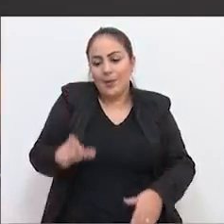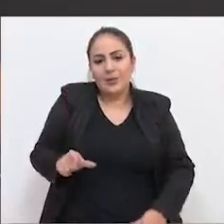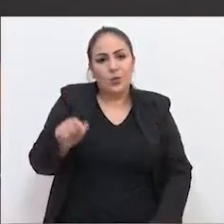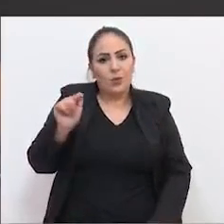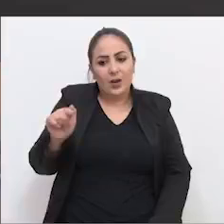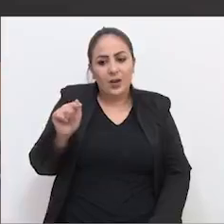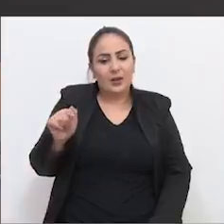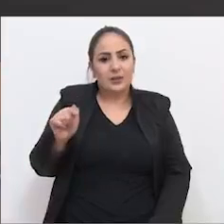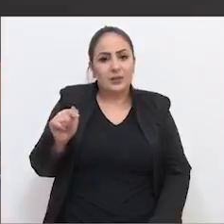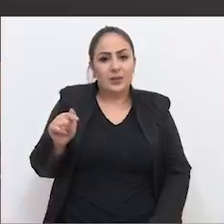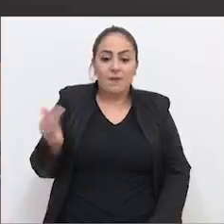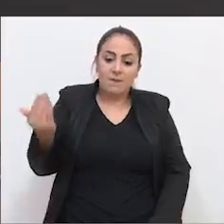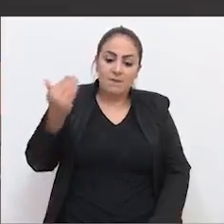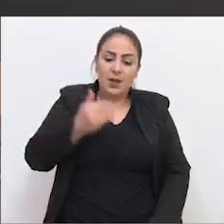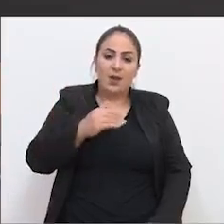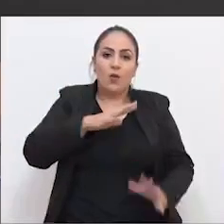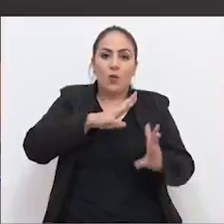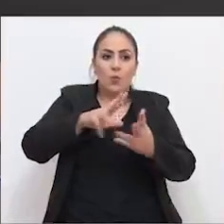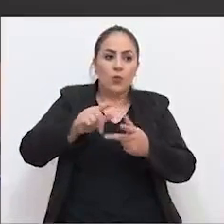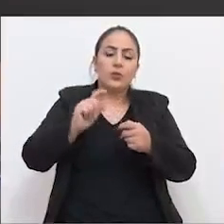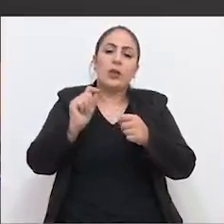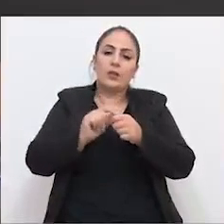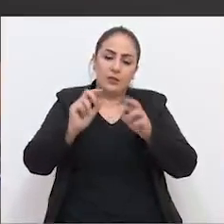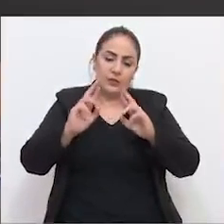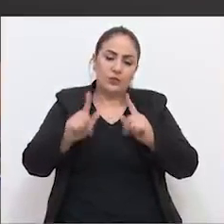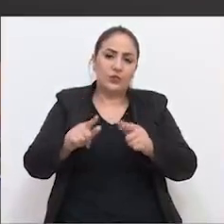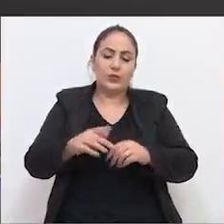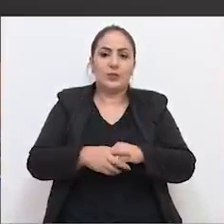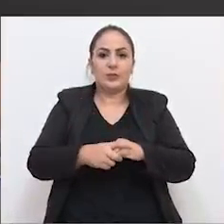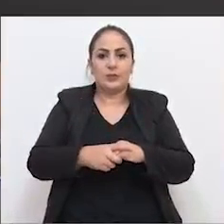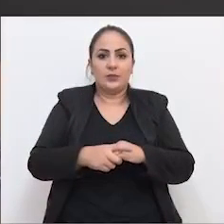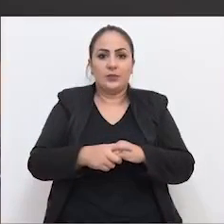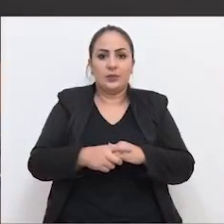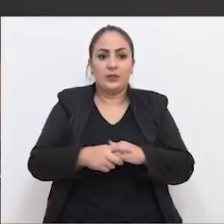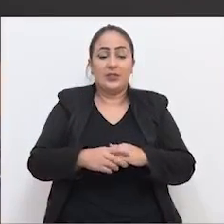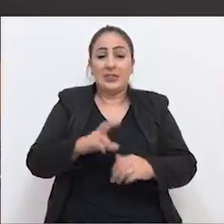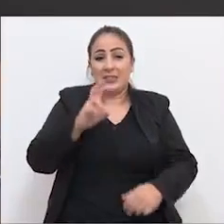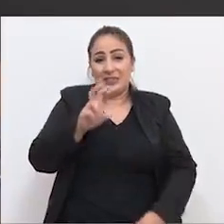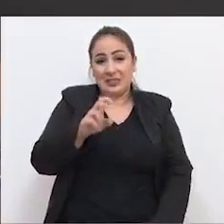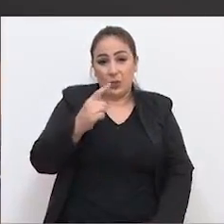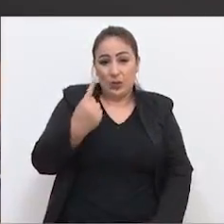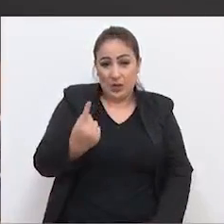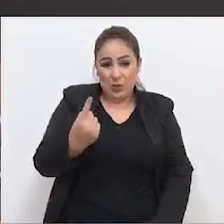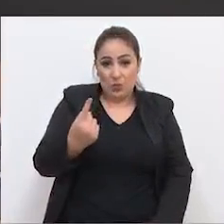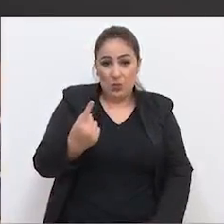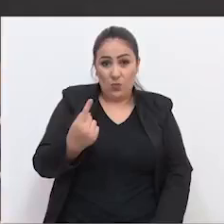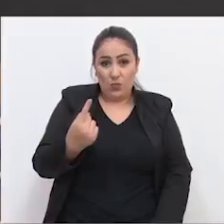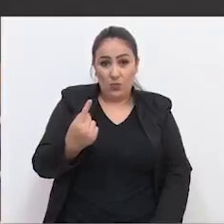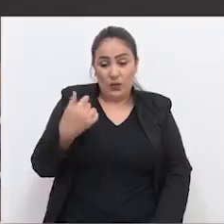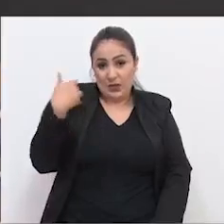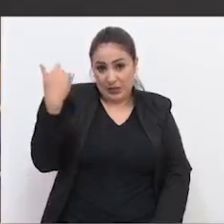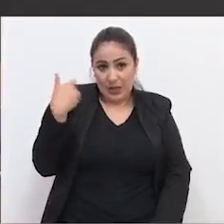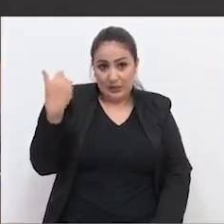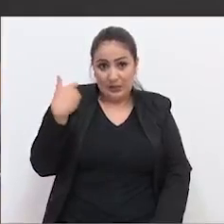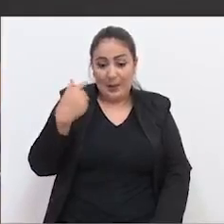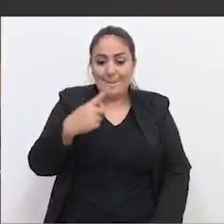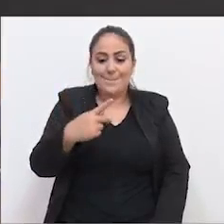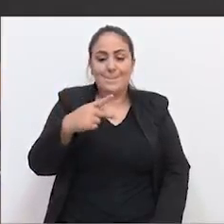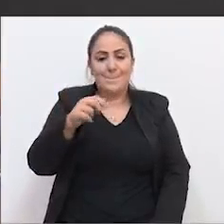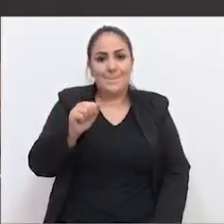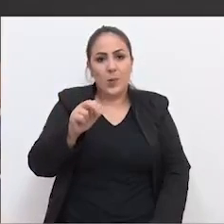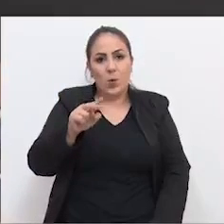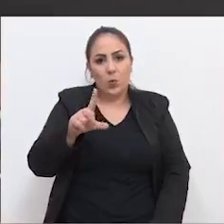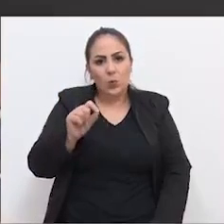uma pessoa que veio a este mundo e que fez a diferença. Nos 51 anos de vida, o